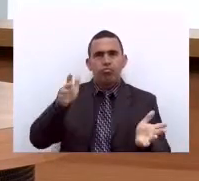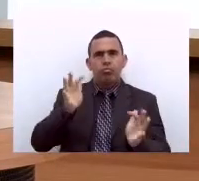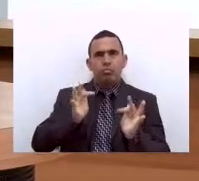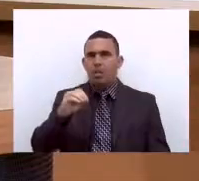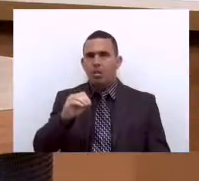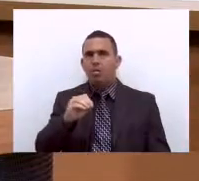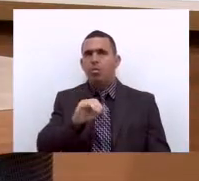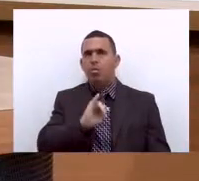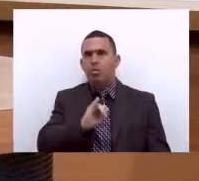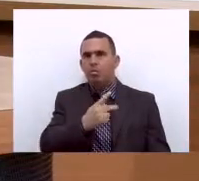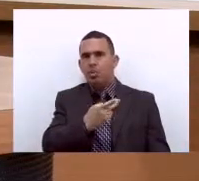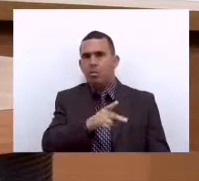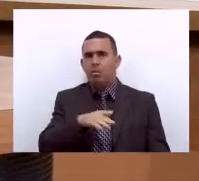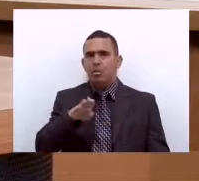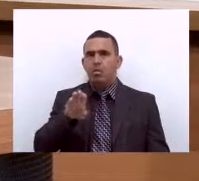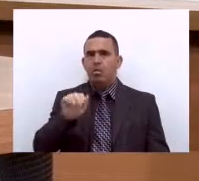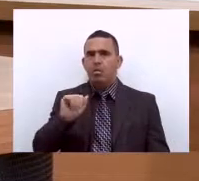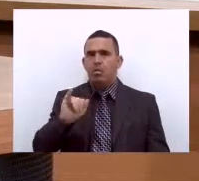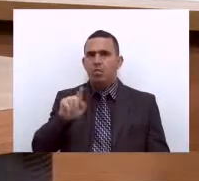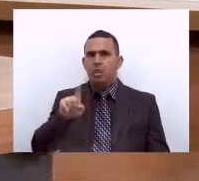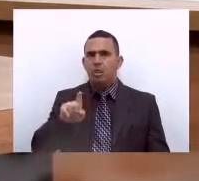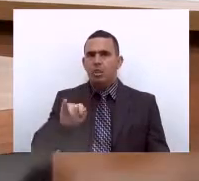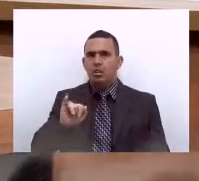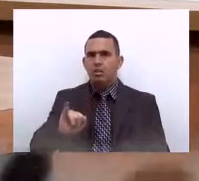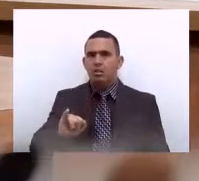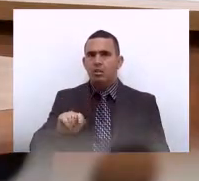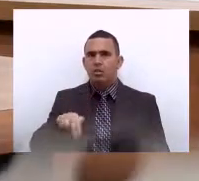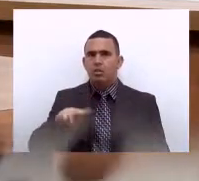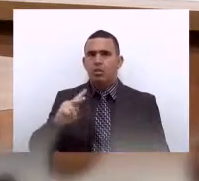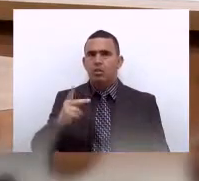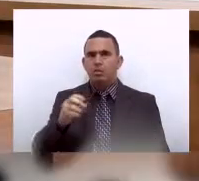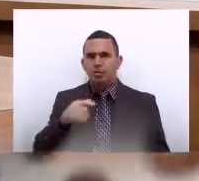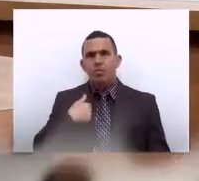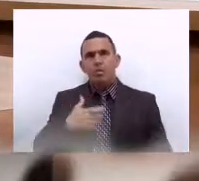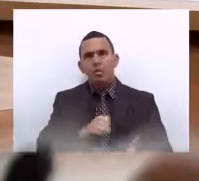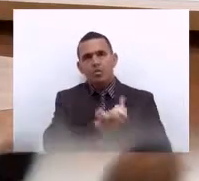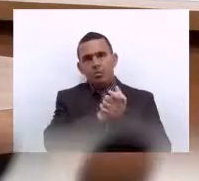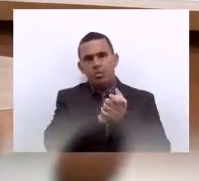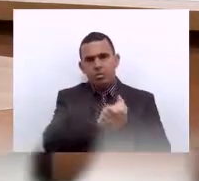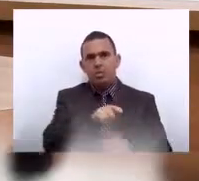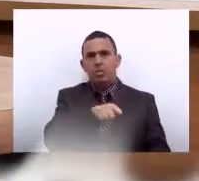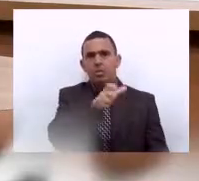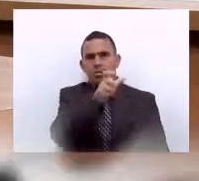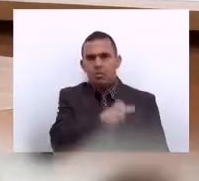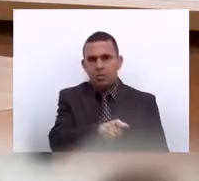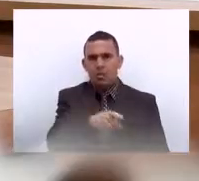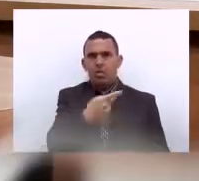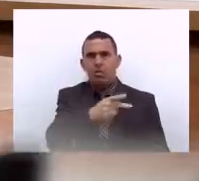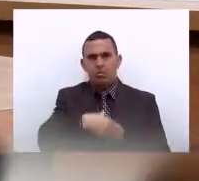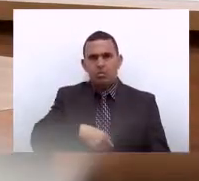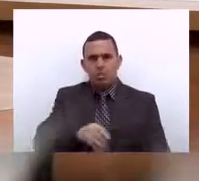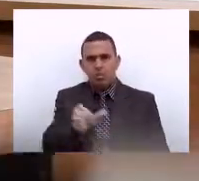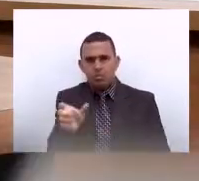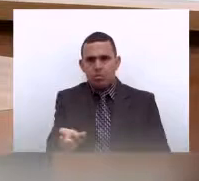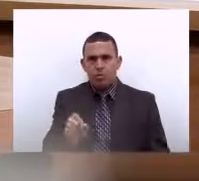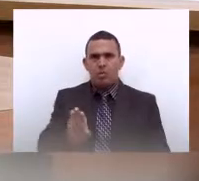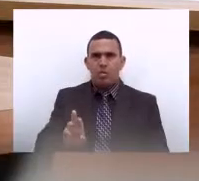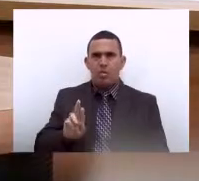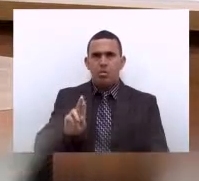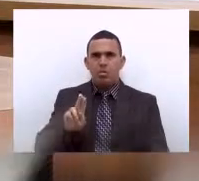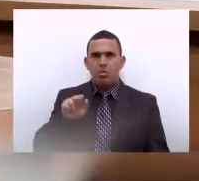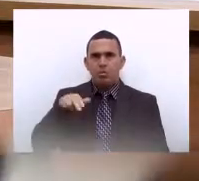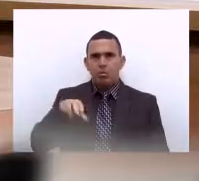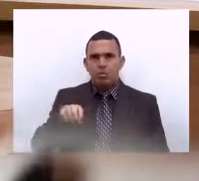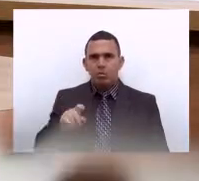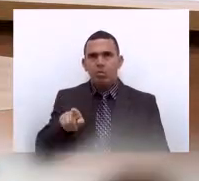obrigado. Queria aqui parabenizar, Leco, você, seu filho Bruno, toda a sua família pelo esforço e empenho.